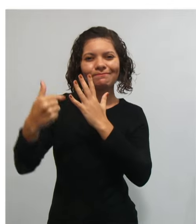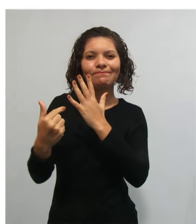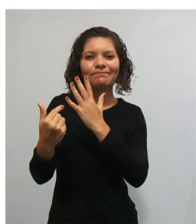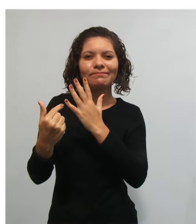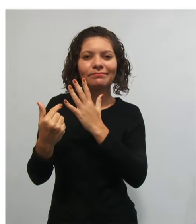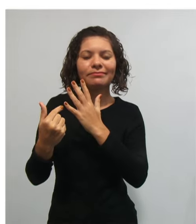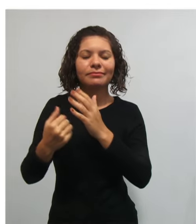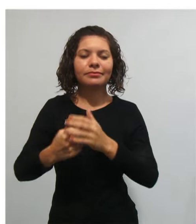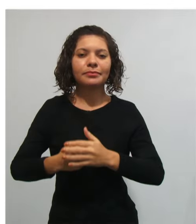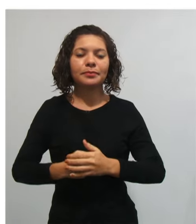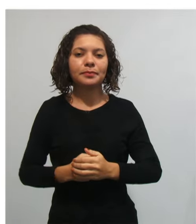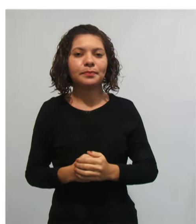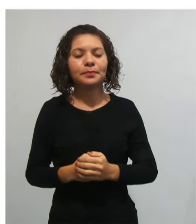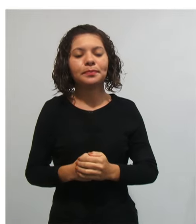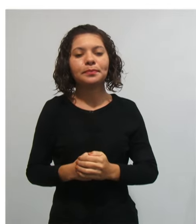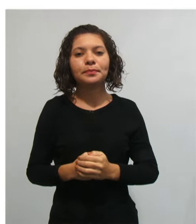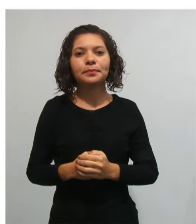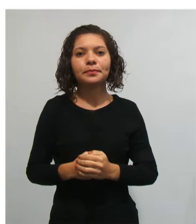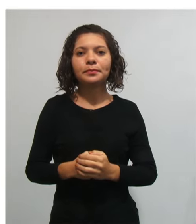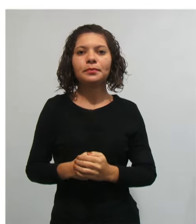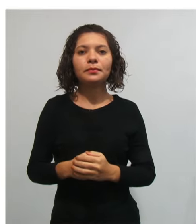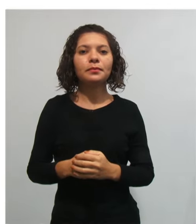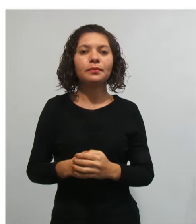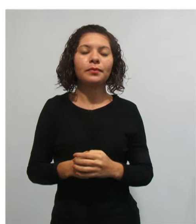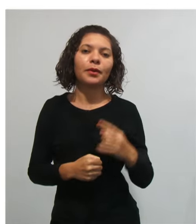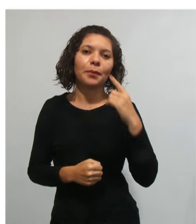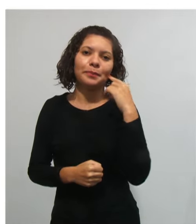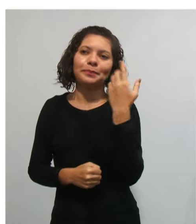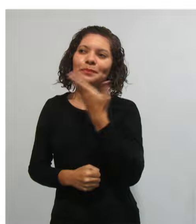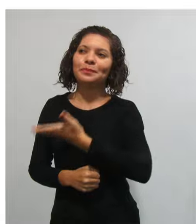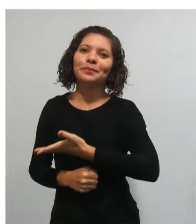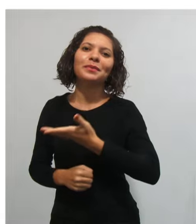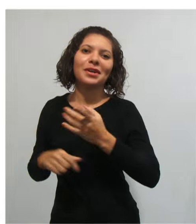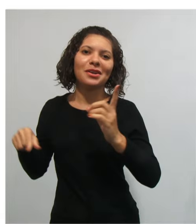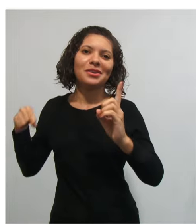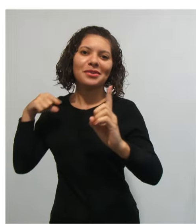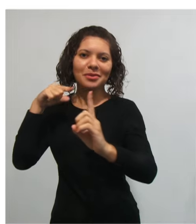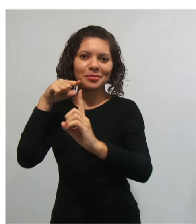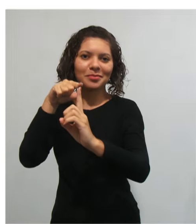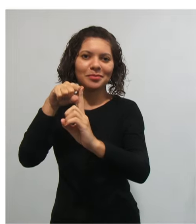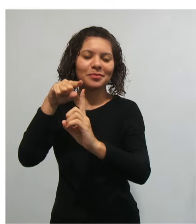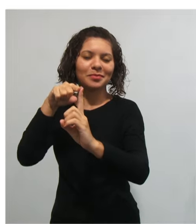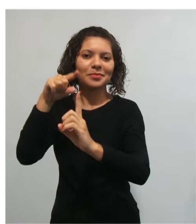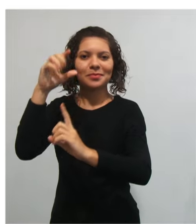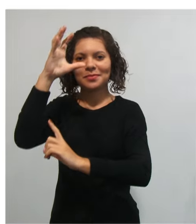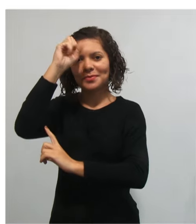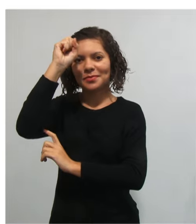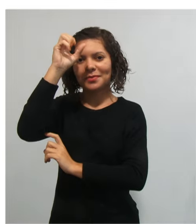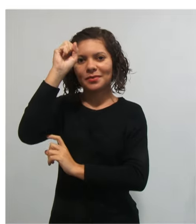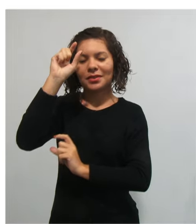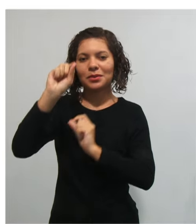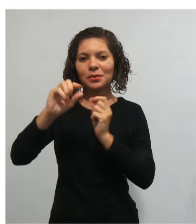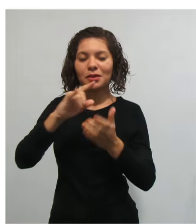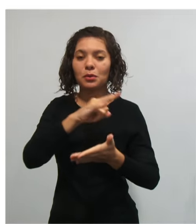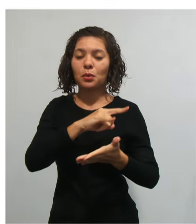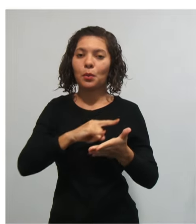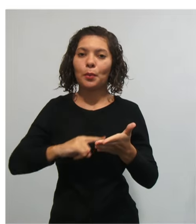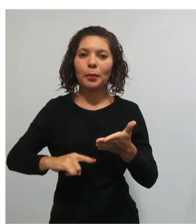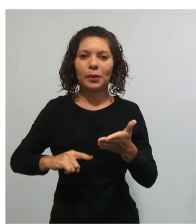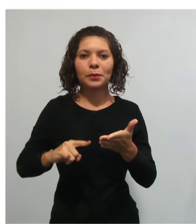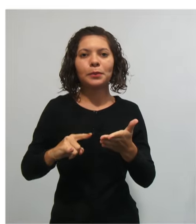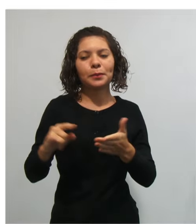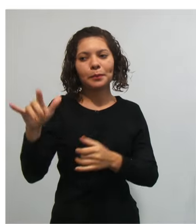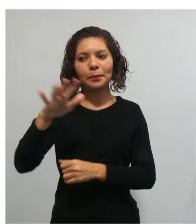aspectos como a gente pode observar lá nos campos de experiência então estes são os objetivos de aprendizagem